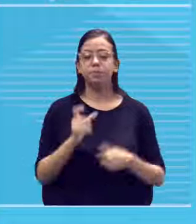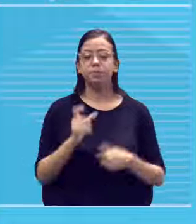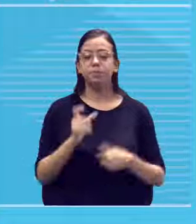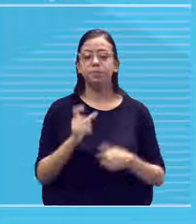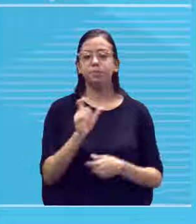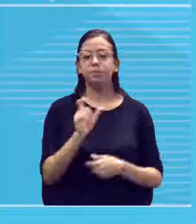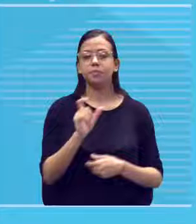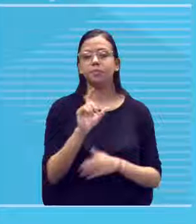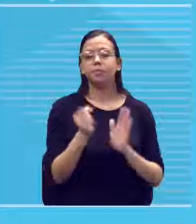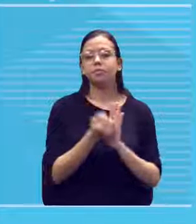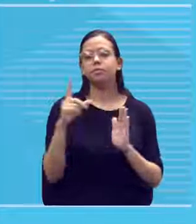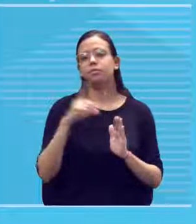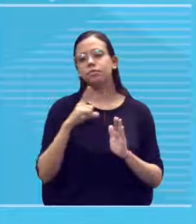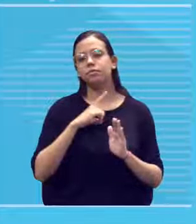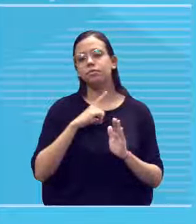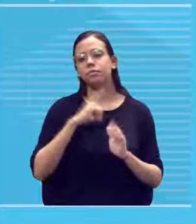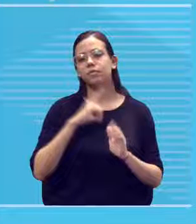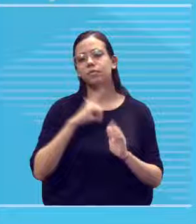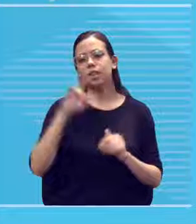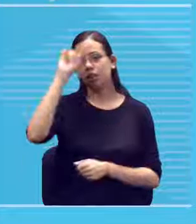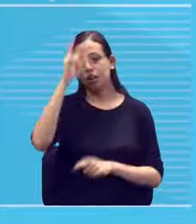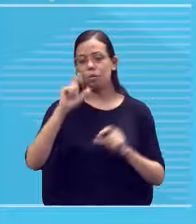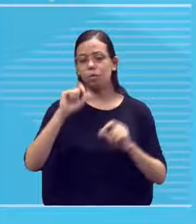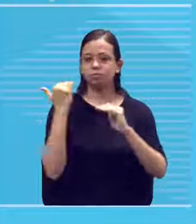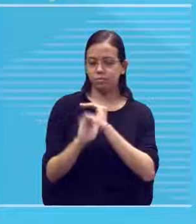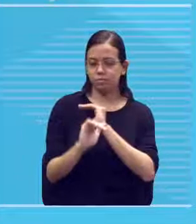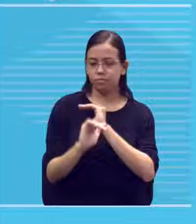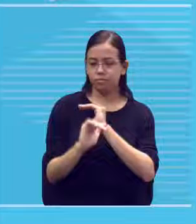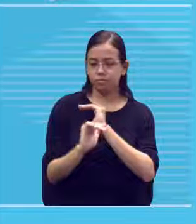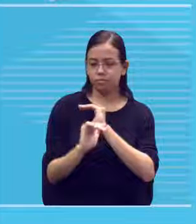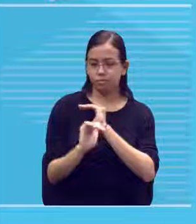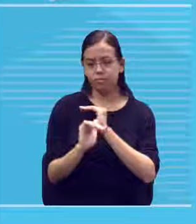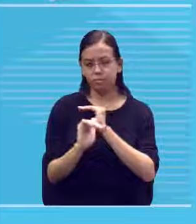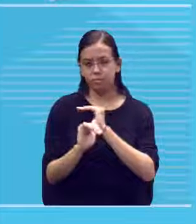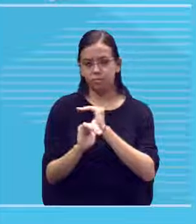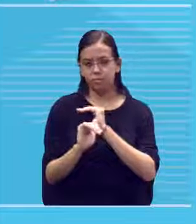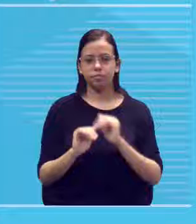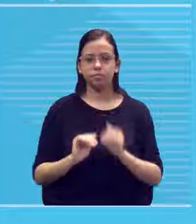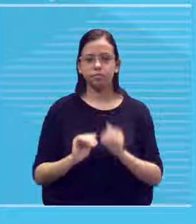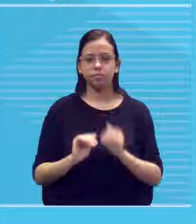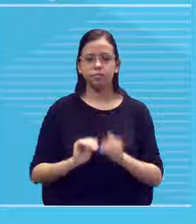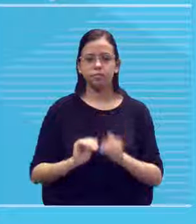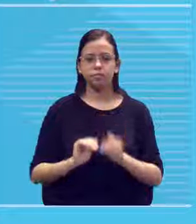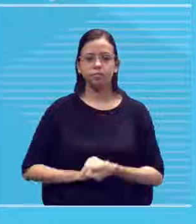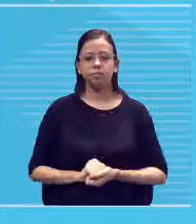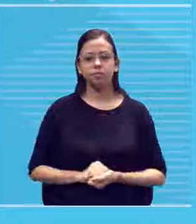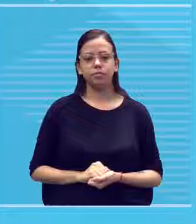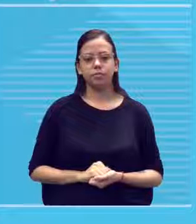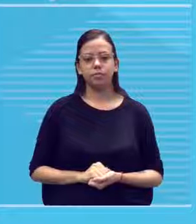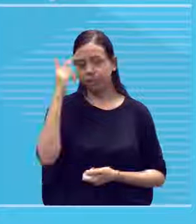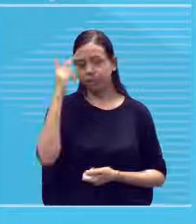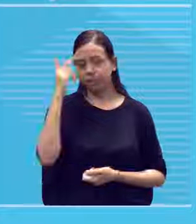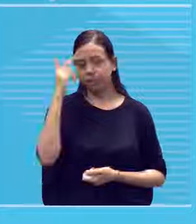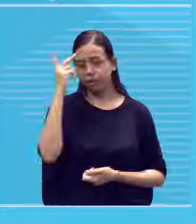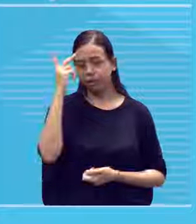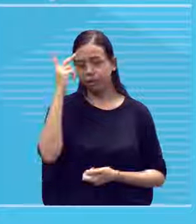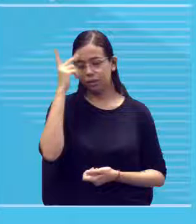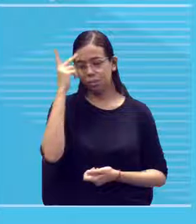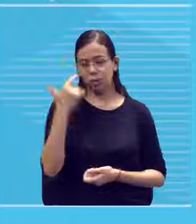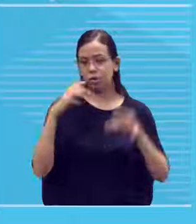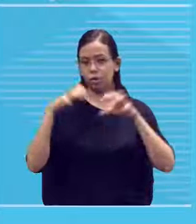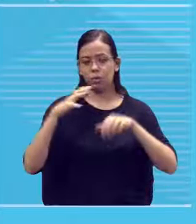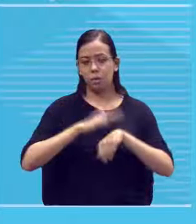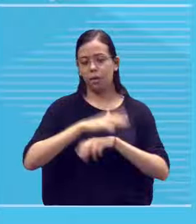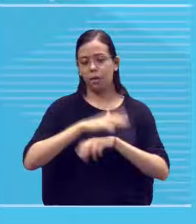me dá uma ideia de concessão uma quebra daquilo que é natural em São Paulo já não chove há mais de